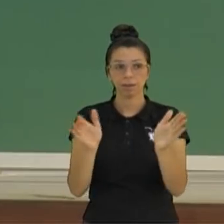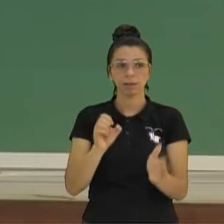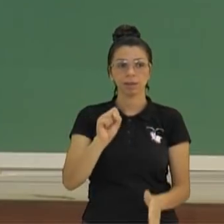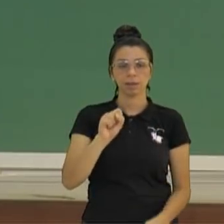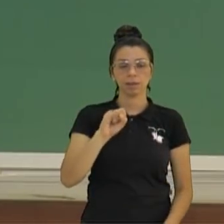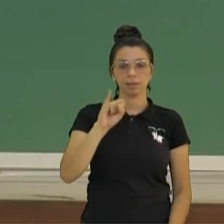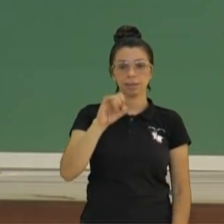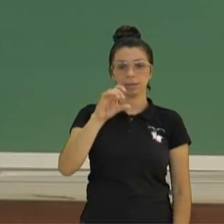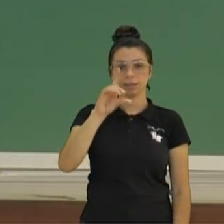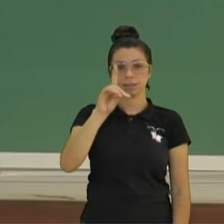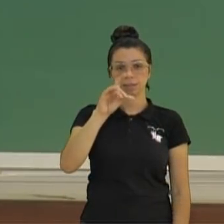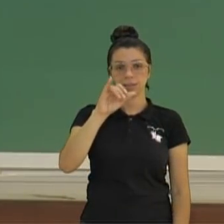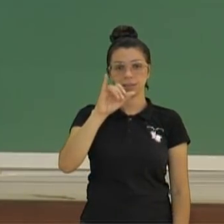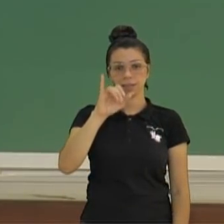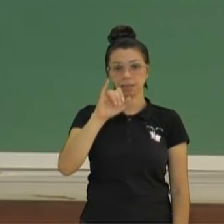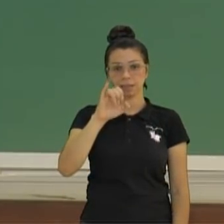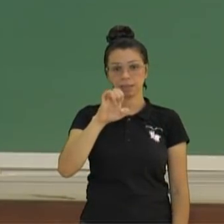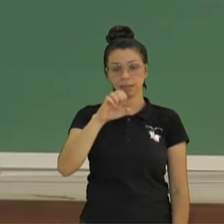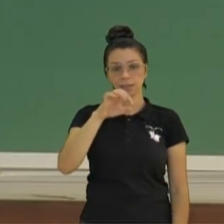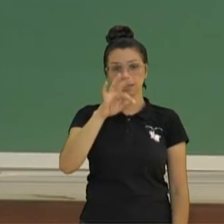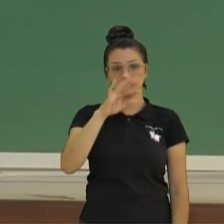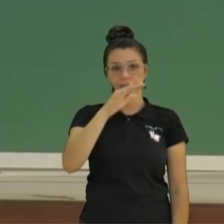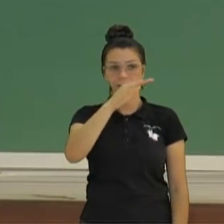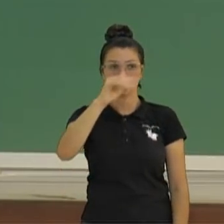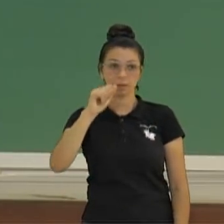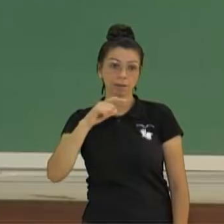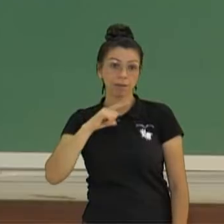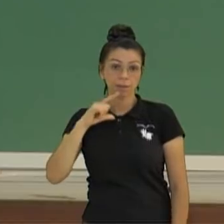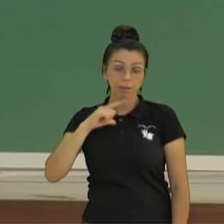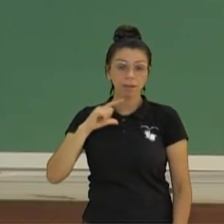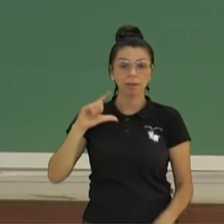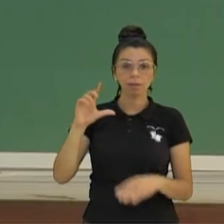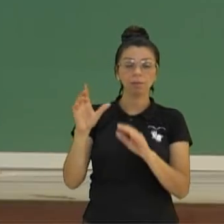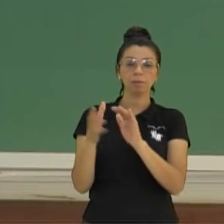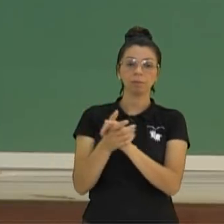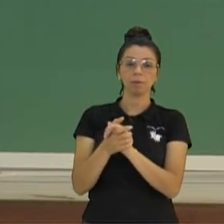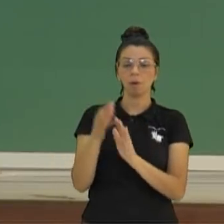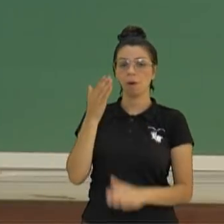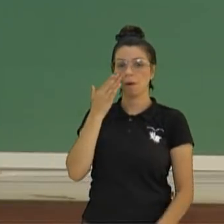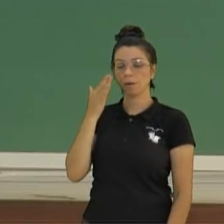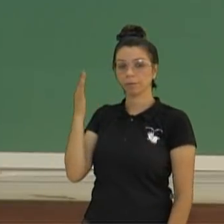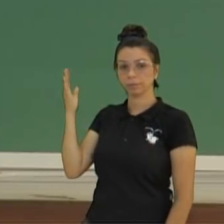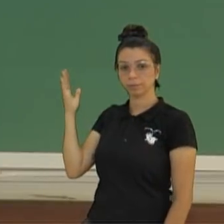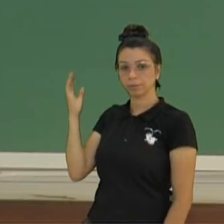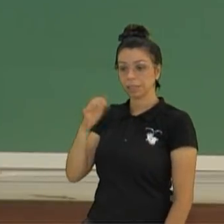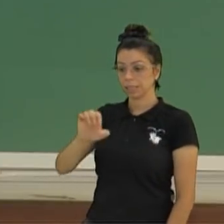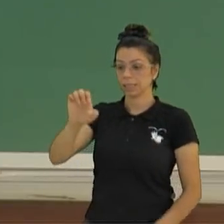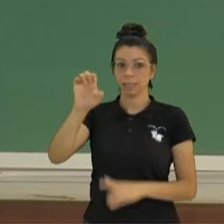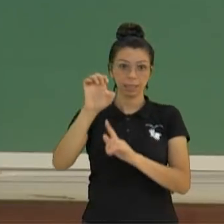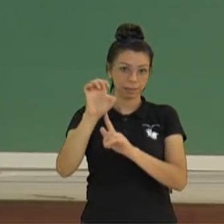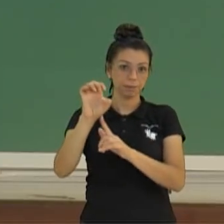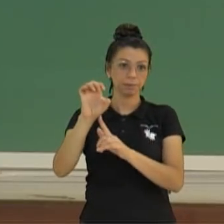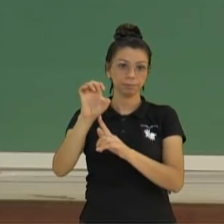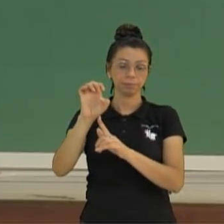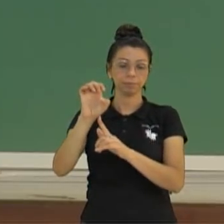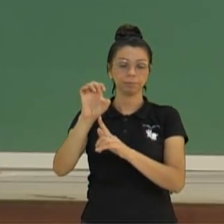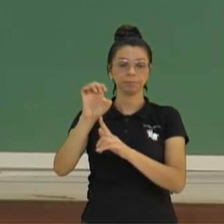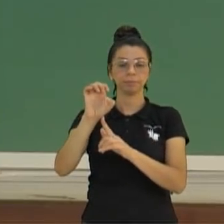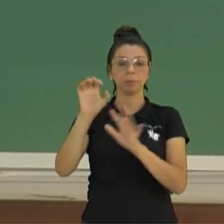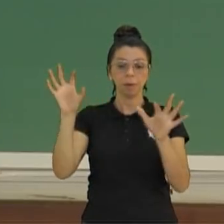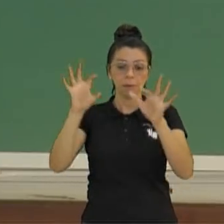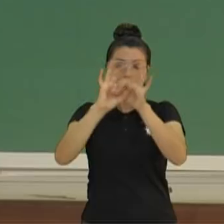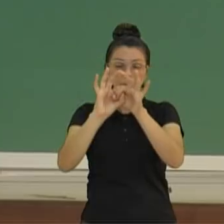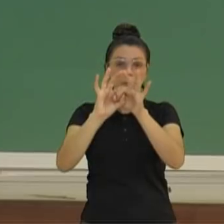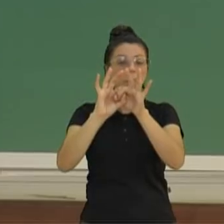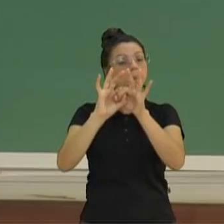Sindética porque temos aqui uma conjunção, tá? Por isso que é sindética. Se não